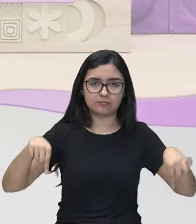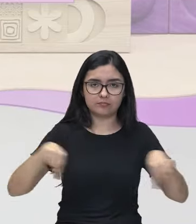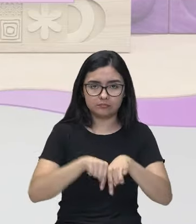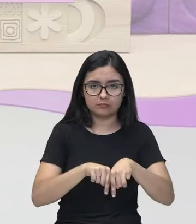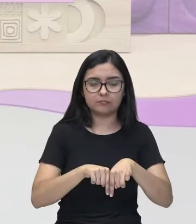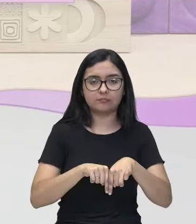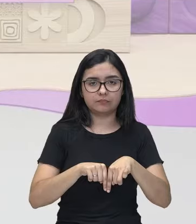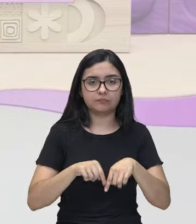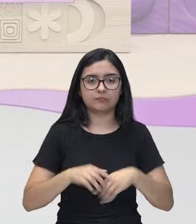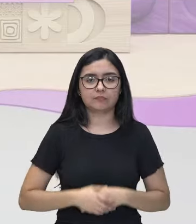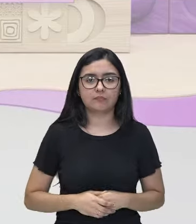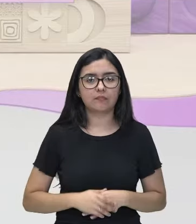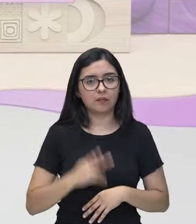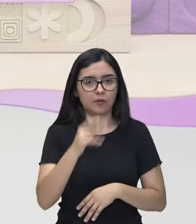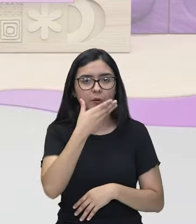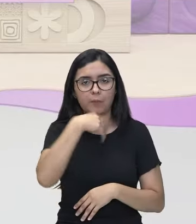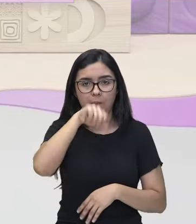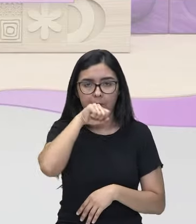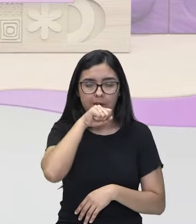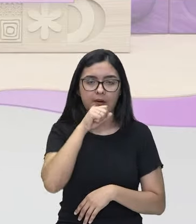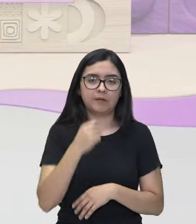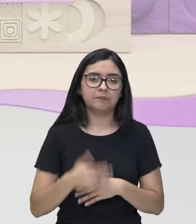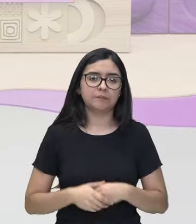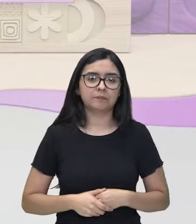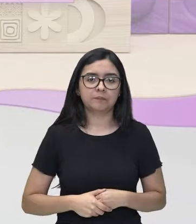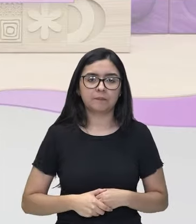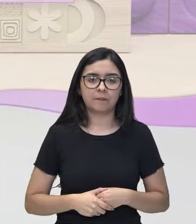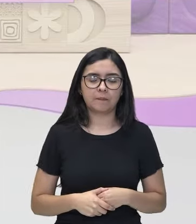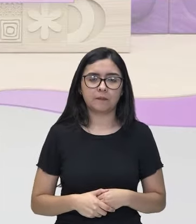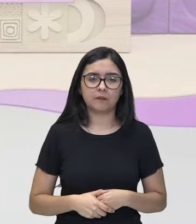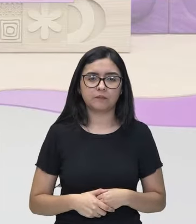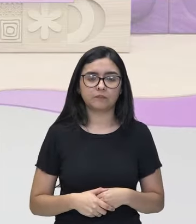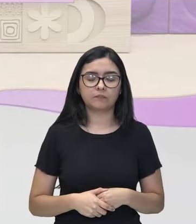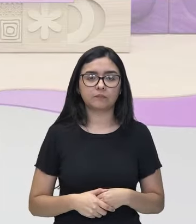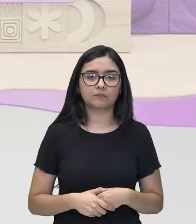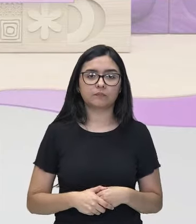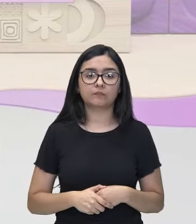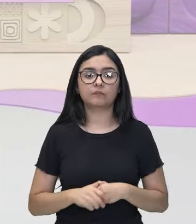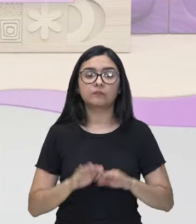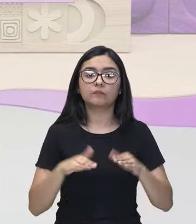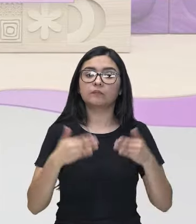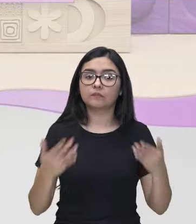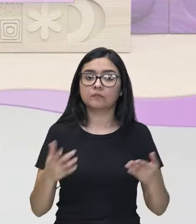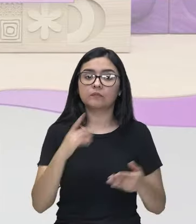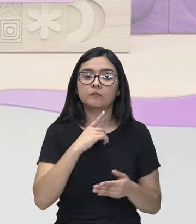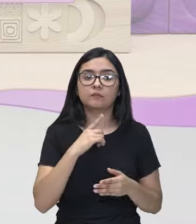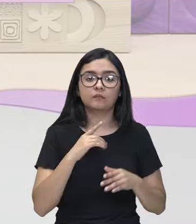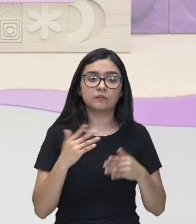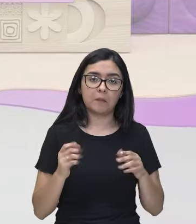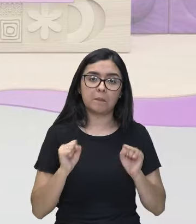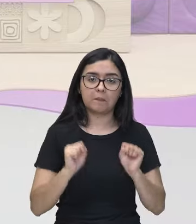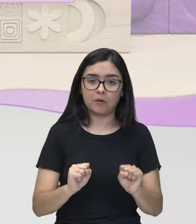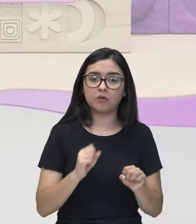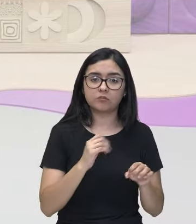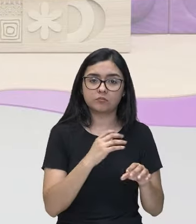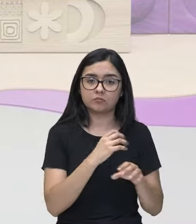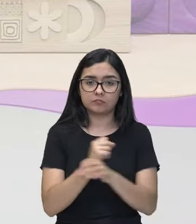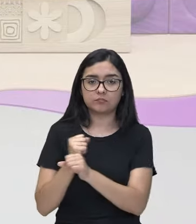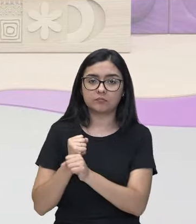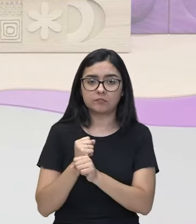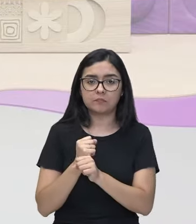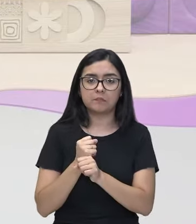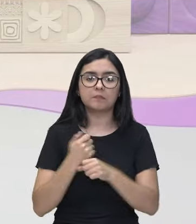sala que o seu pai mandou lá ladrilhar lá para a lajota, tá bom? E aí, pessoal, a maneira de fazer é bem tranquilo. Presta atenção aí, ó,